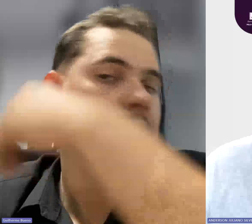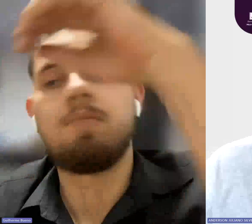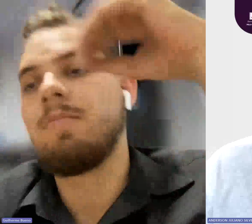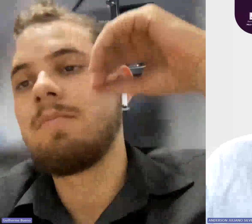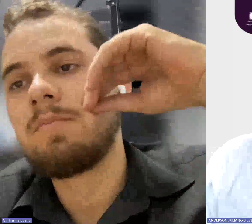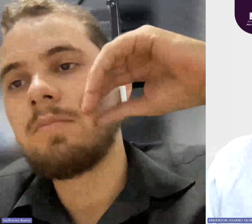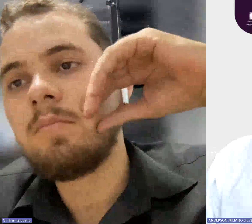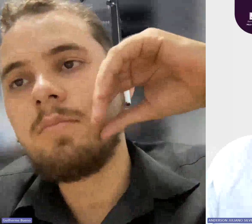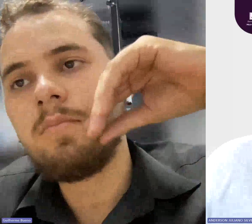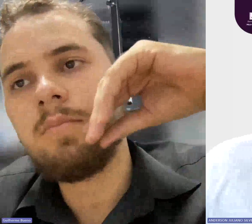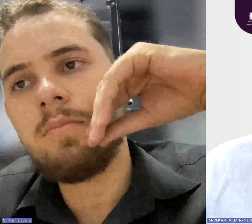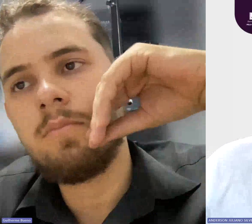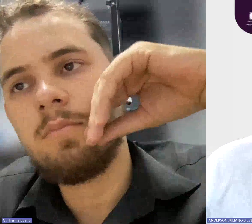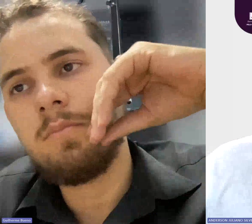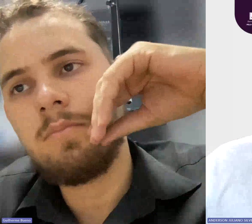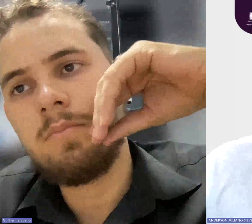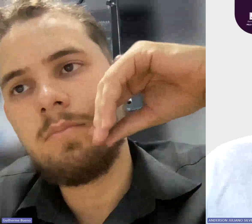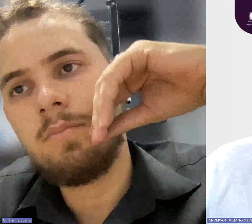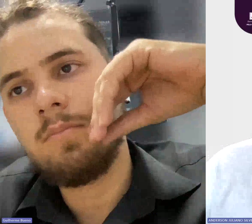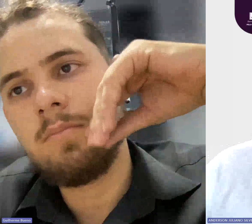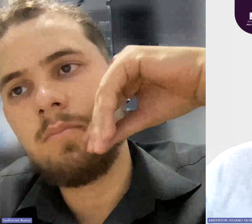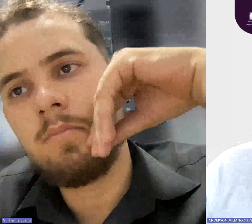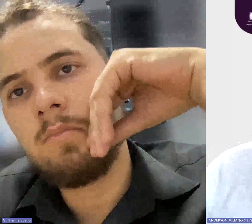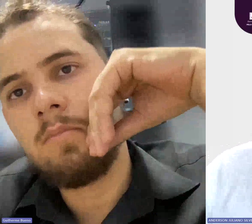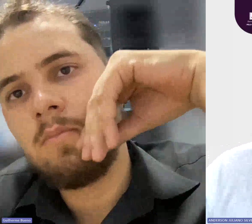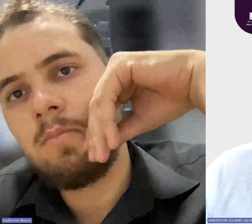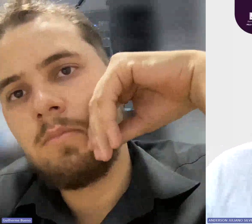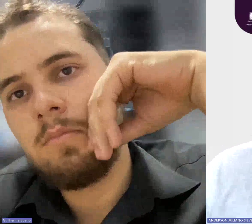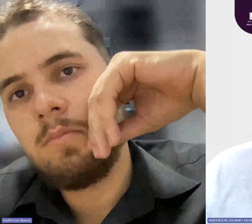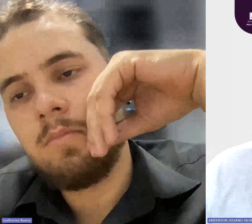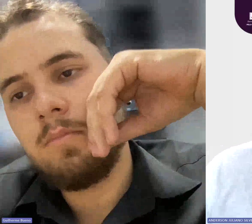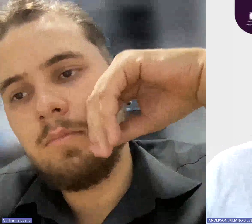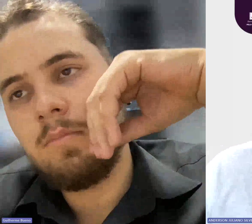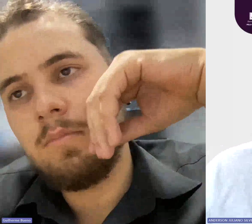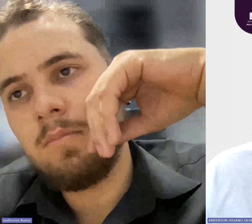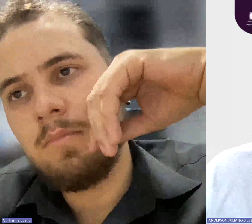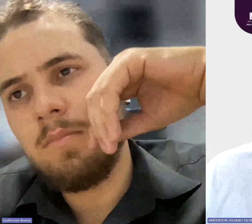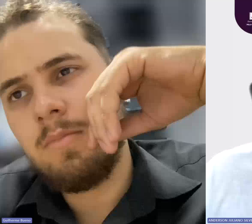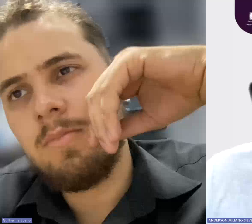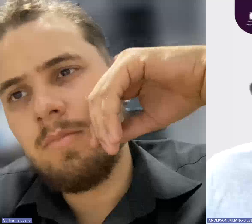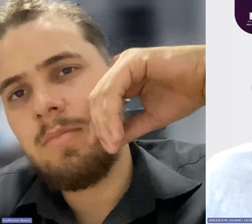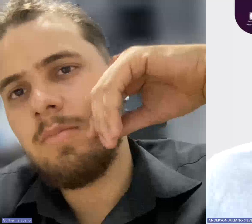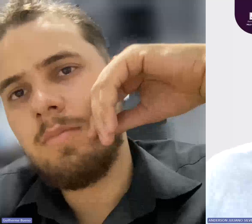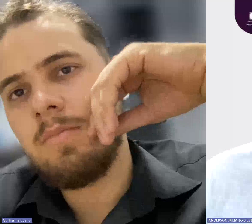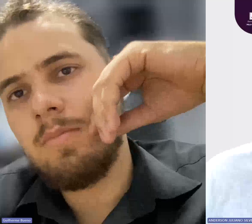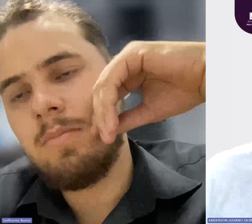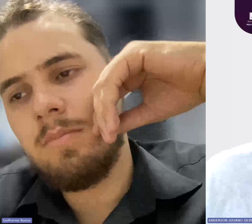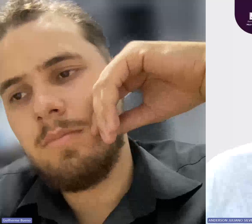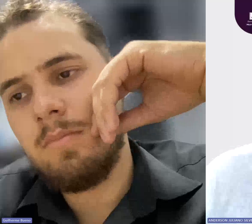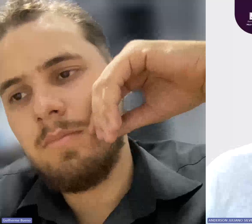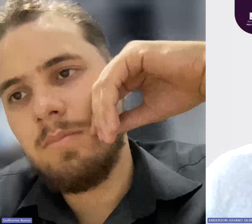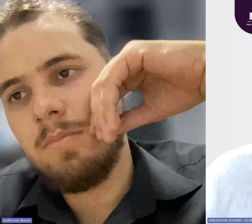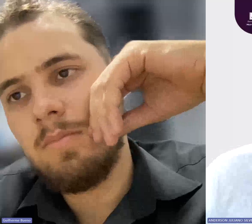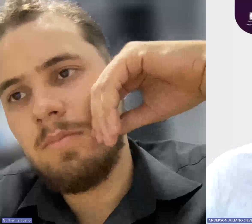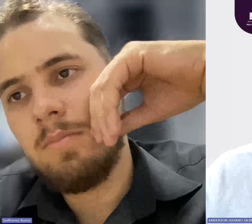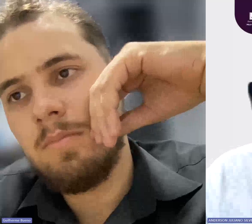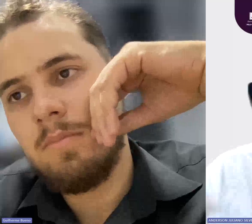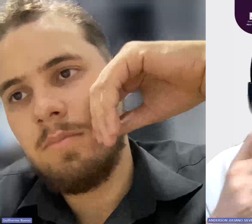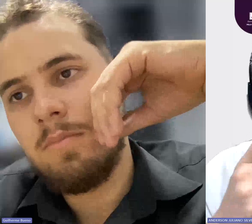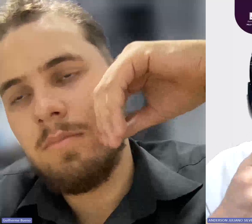né? Como se calcula a performance, né? A performance de eficácia, né? A gente for fazer um cálculo aí com